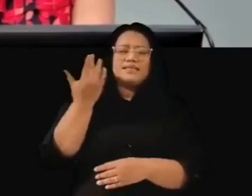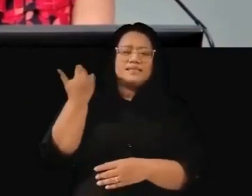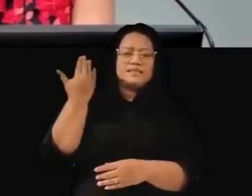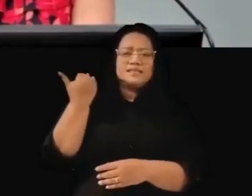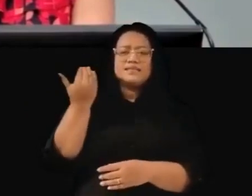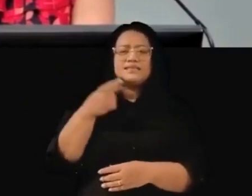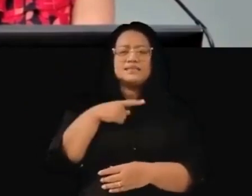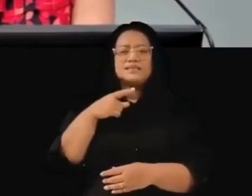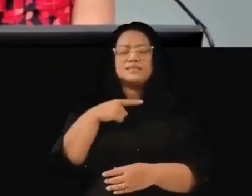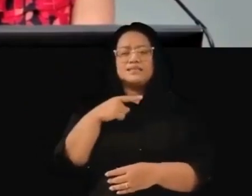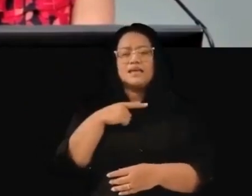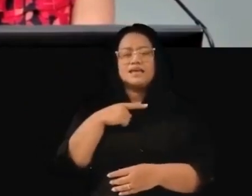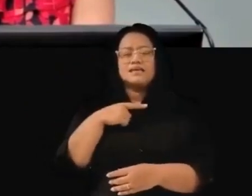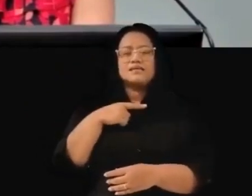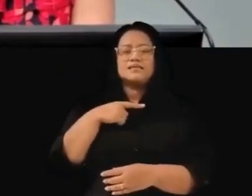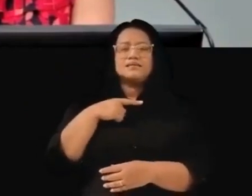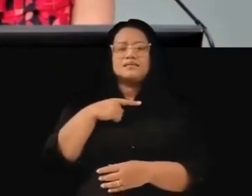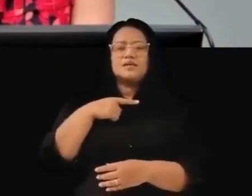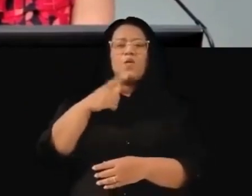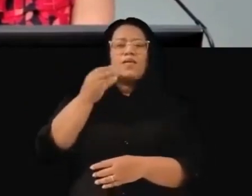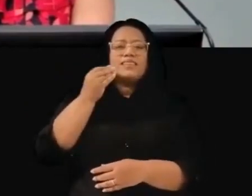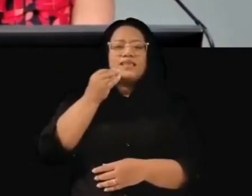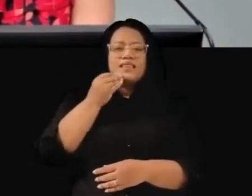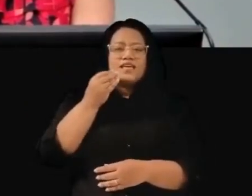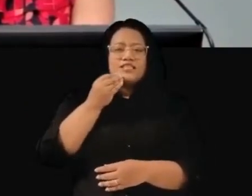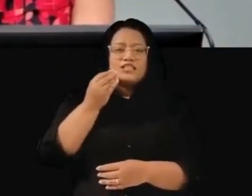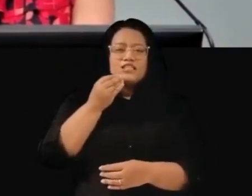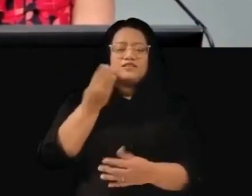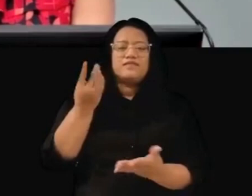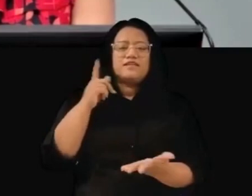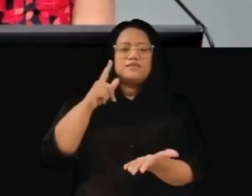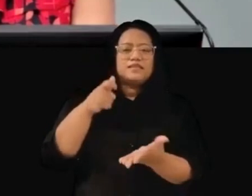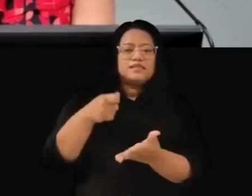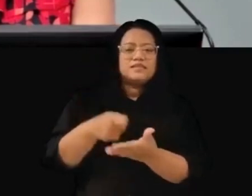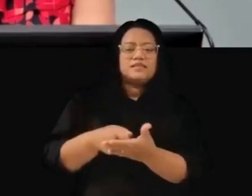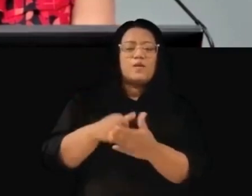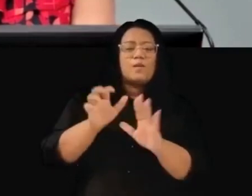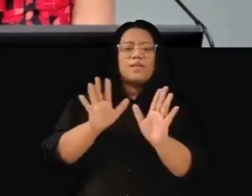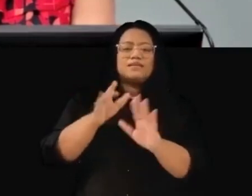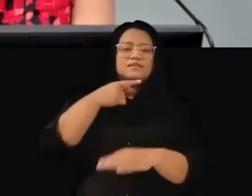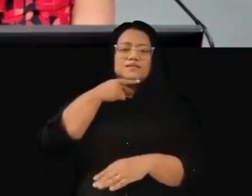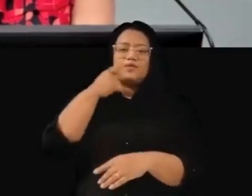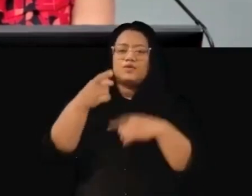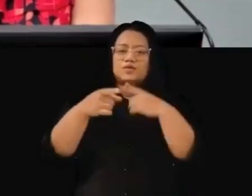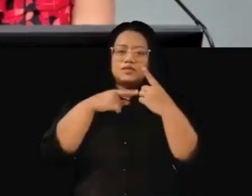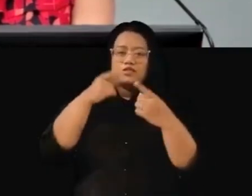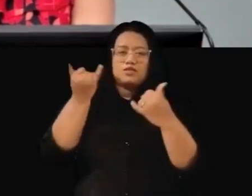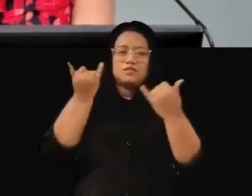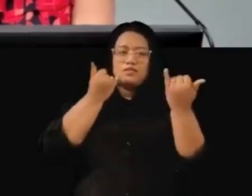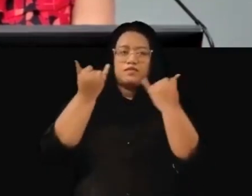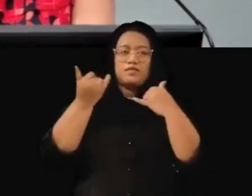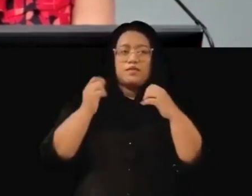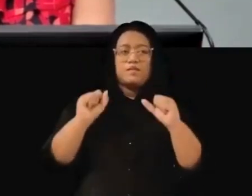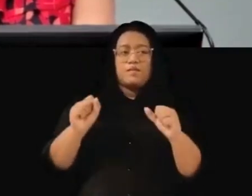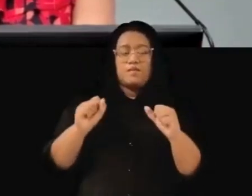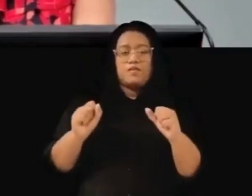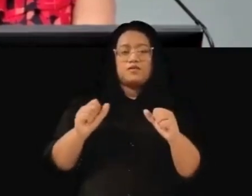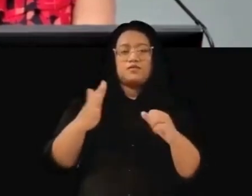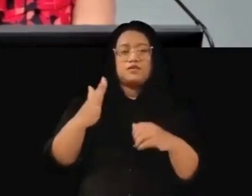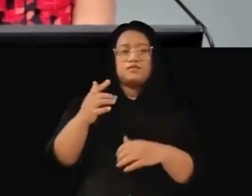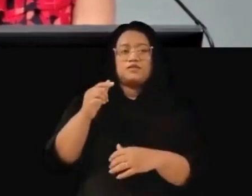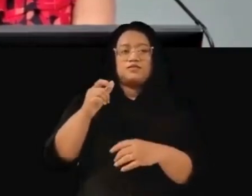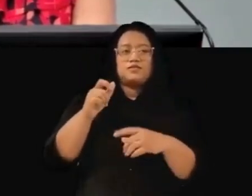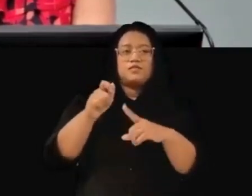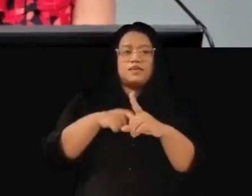vez, uma tentativa de tomada de posição, mas ainda não conseguiu-se, até onde eu estou informado. Posso estar mais informado, acho que por volta de setembro, se eu